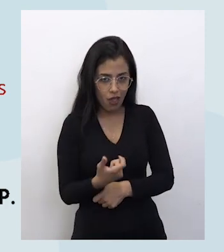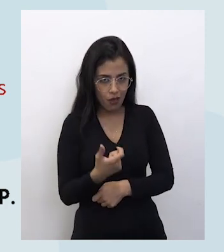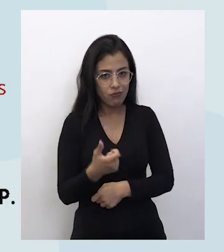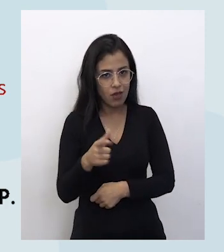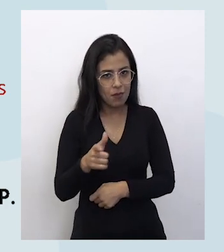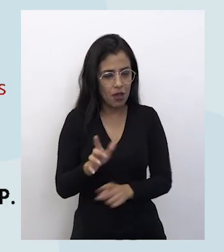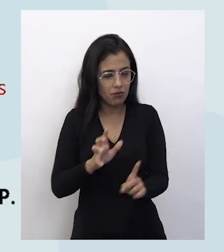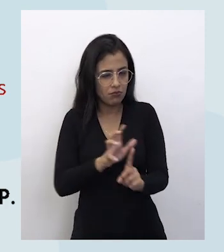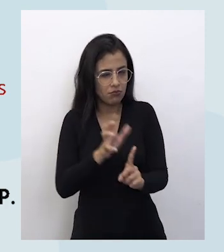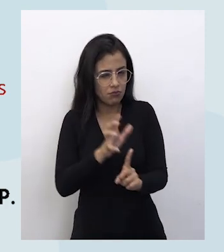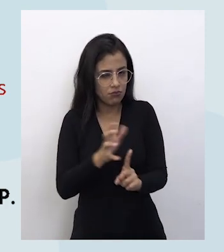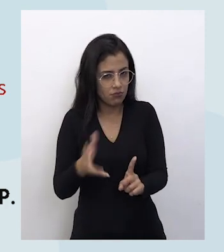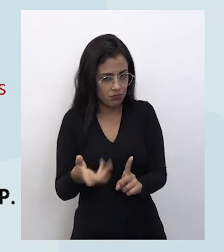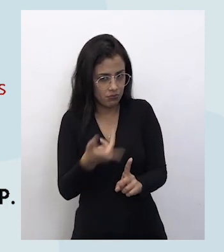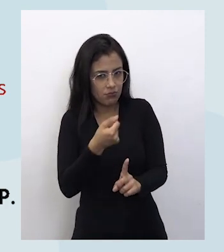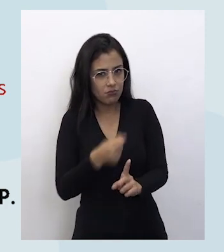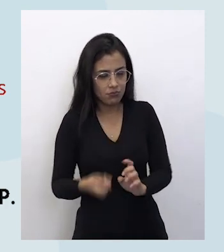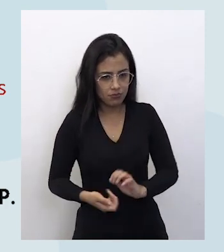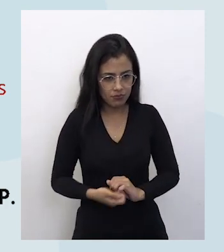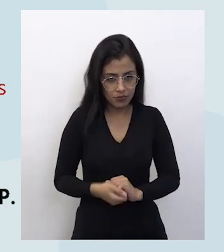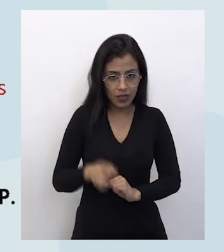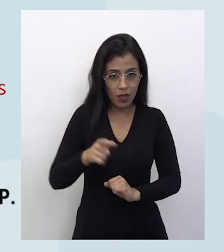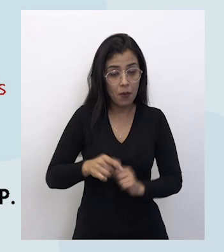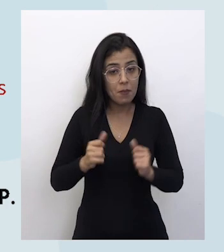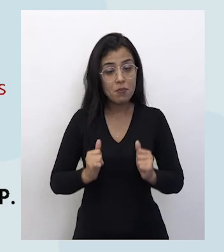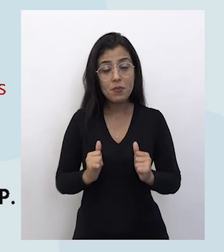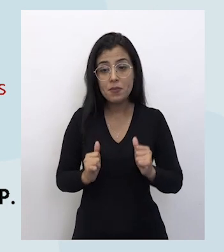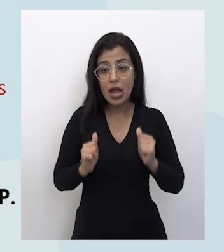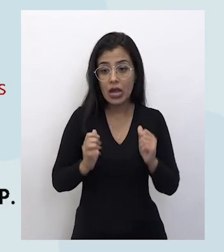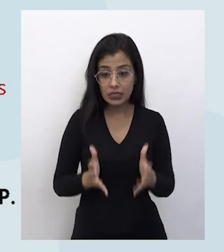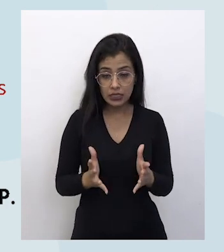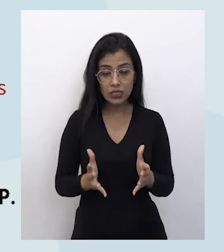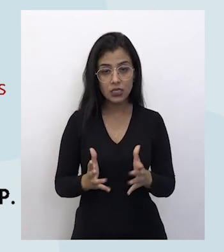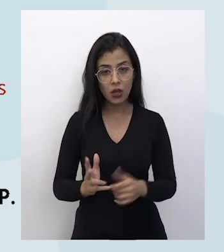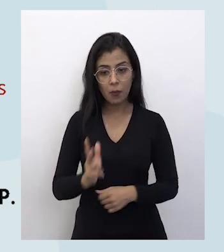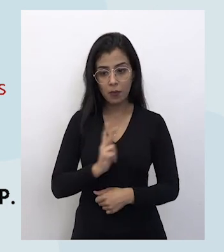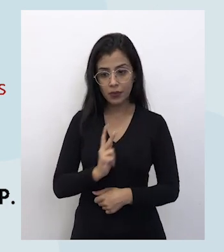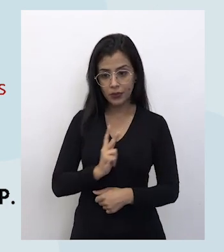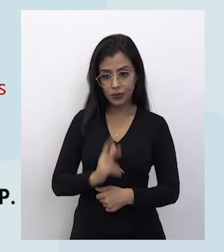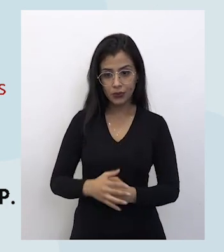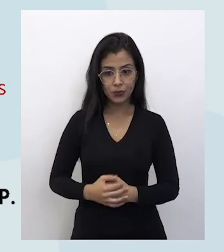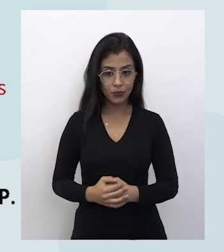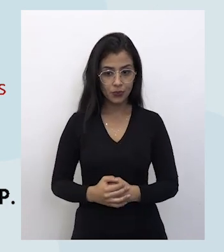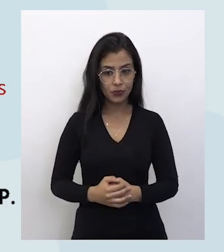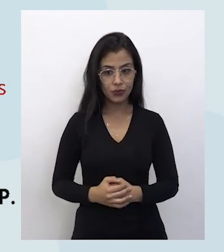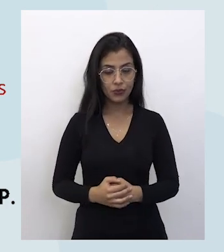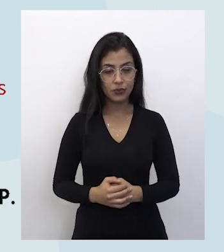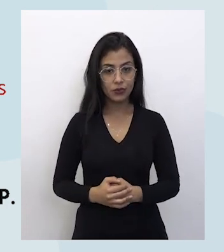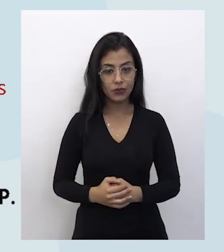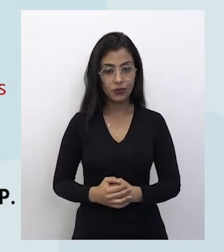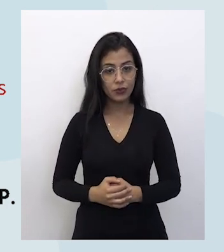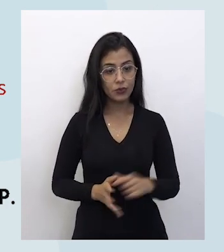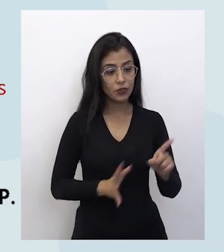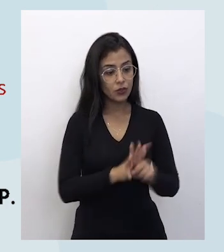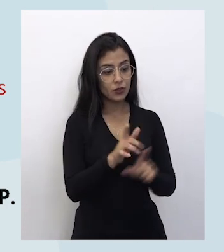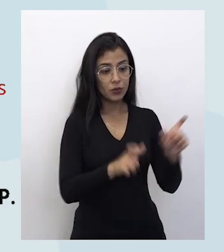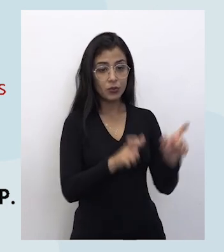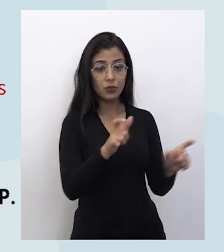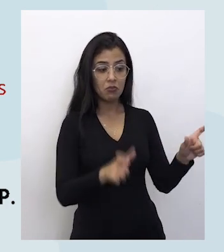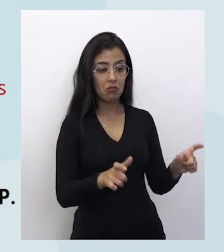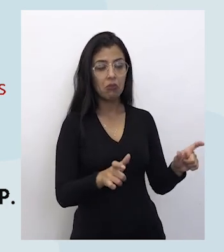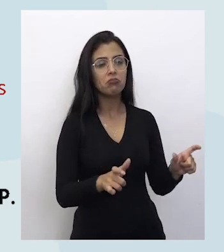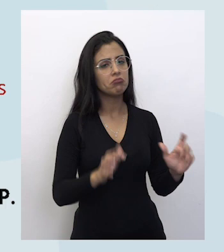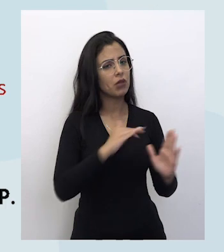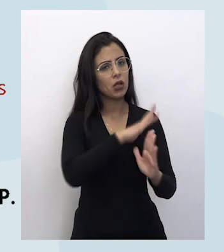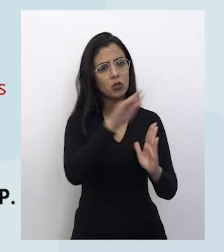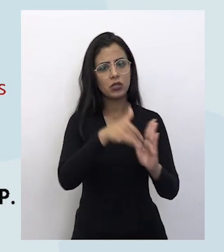novo eu é muito subjetivo, né, é uma ação pessoal. E o público-alvo do texto é indicado para toda a